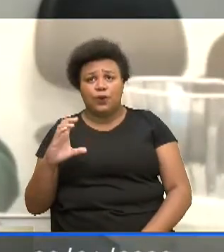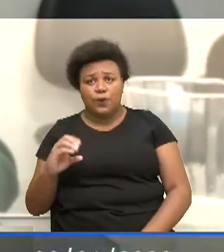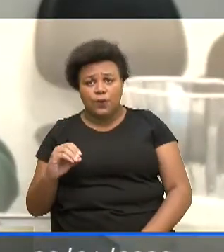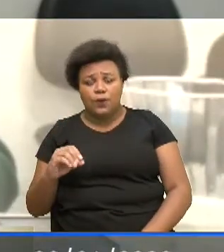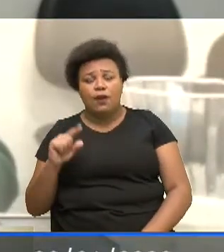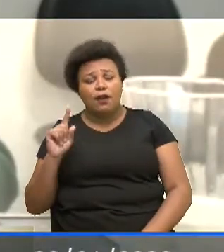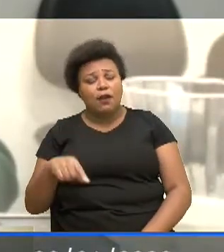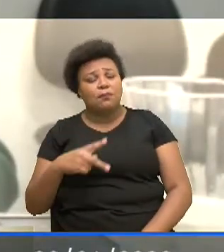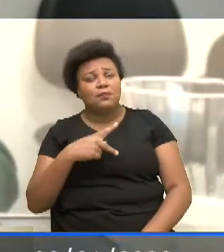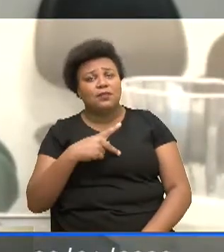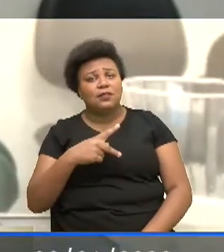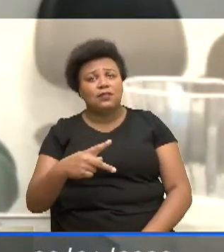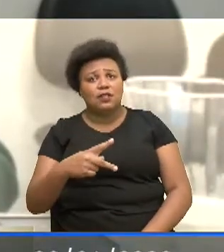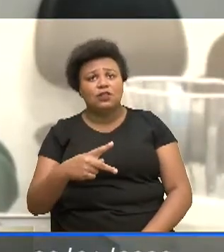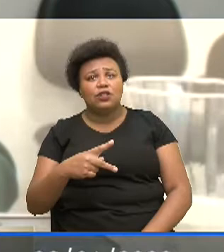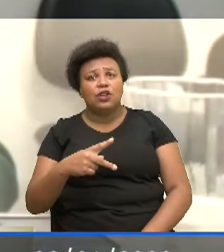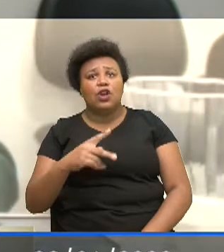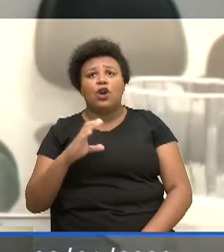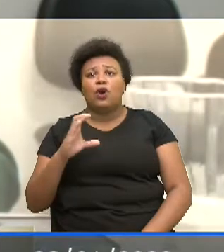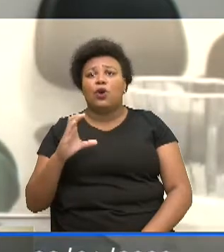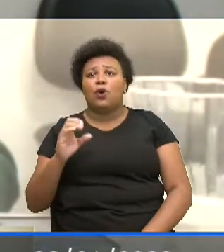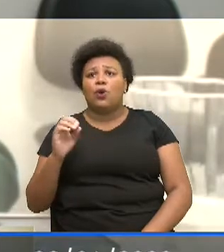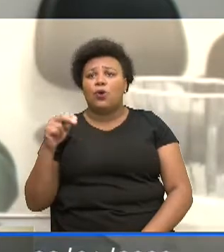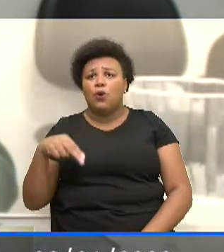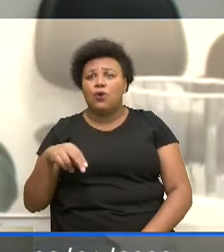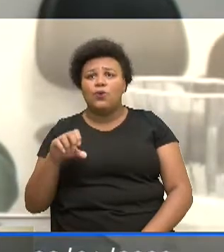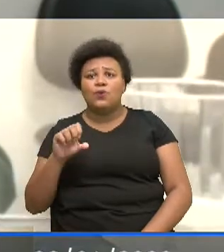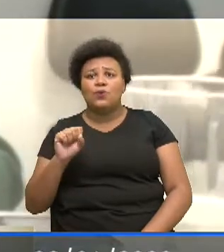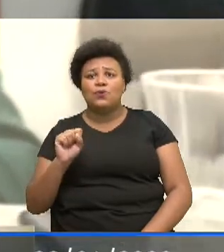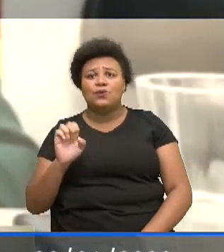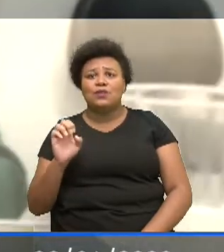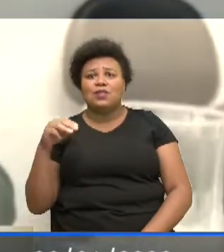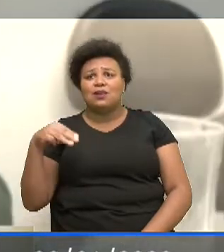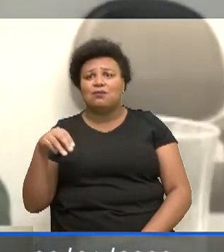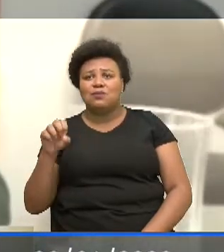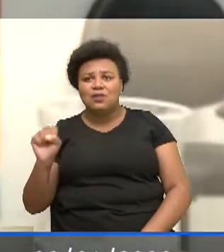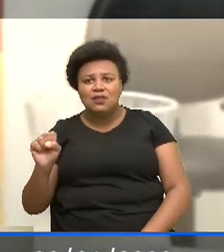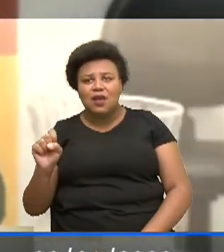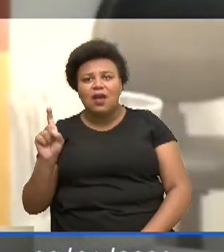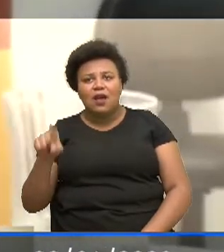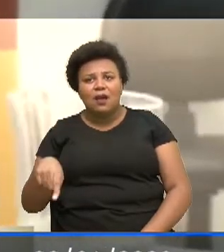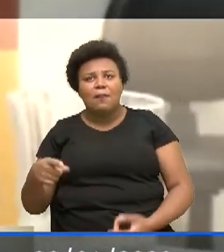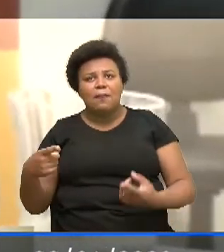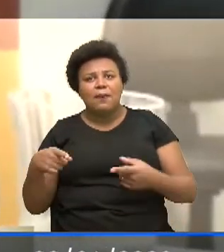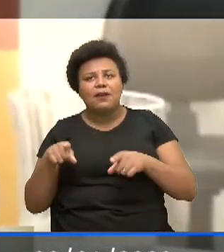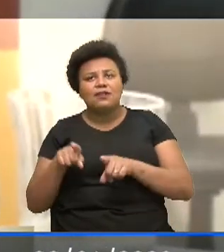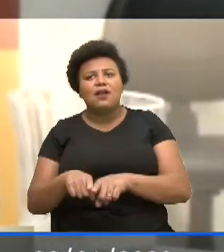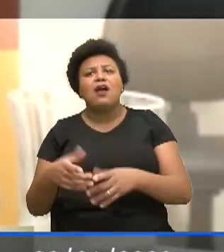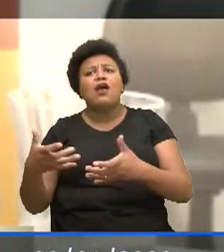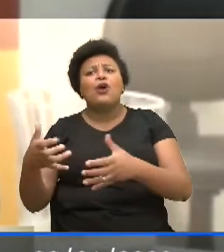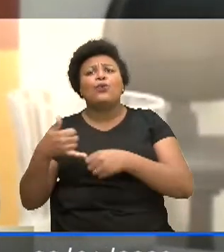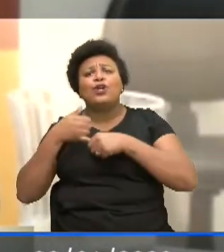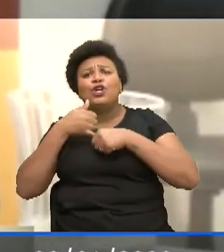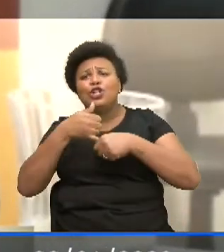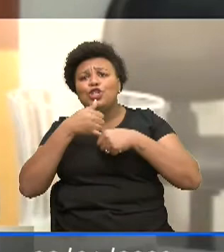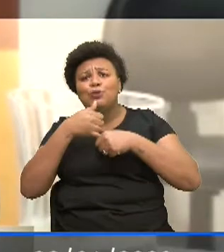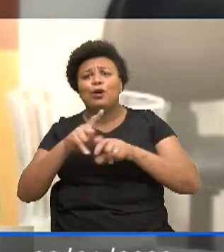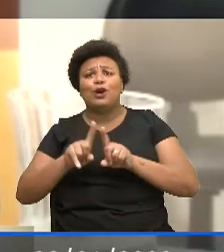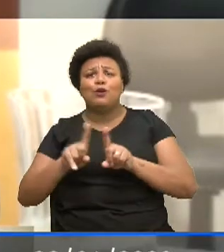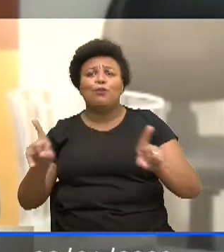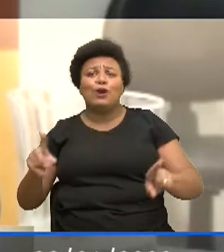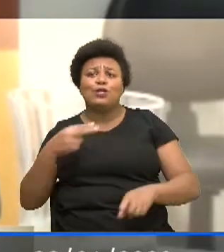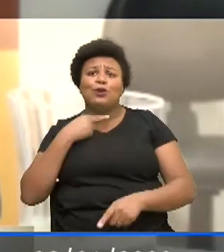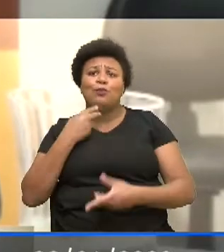nosso presidente do COSEMS, a grande parceiro. Eu queria um chimarrão, mas não pode compartilhar,